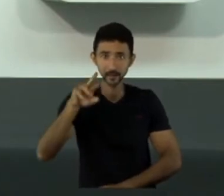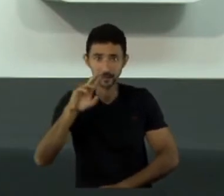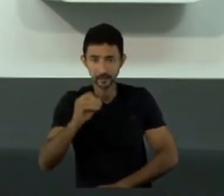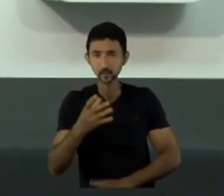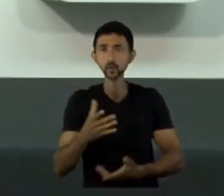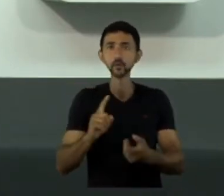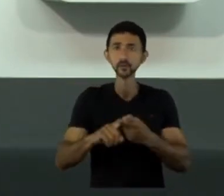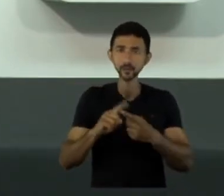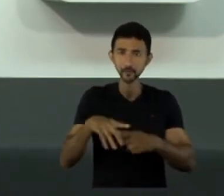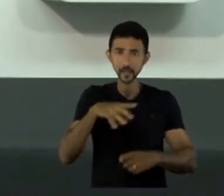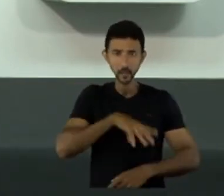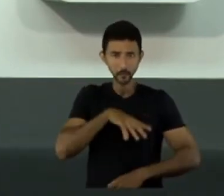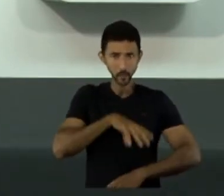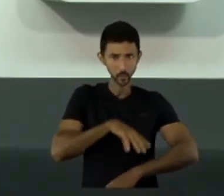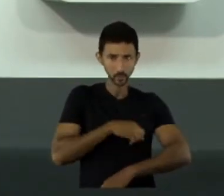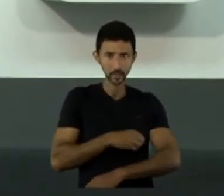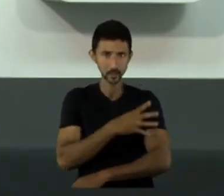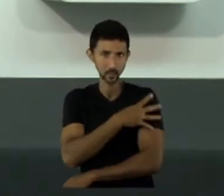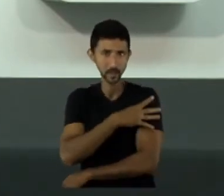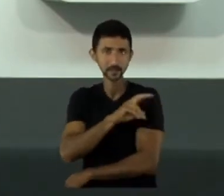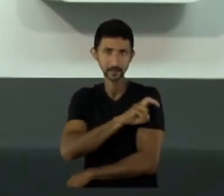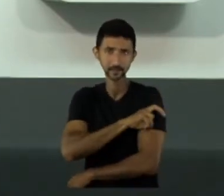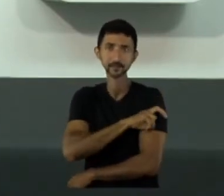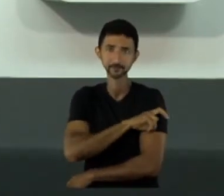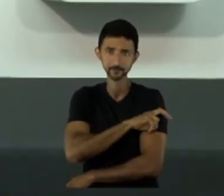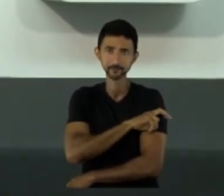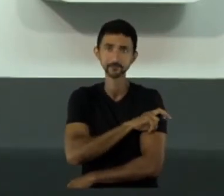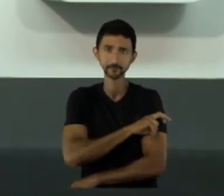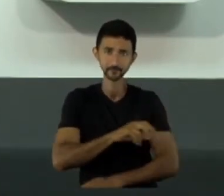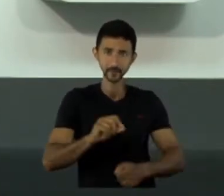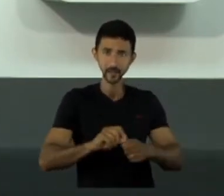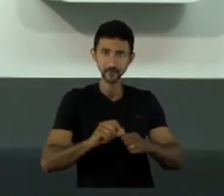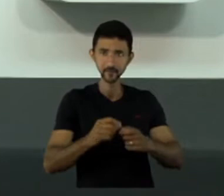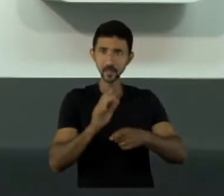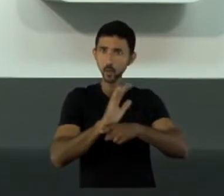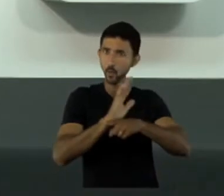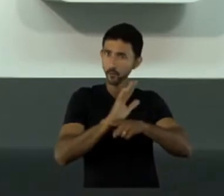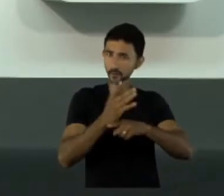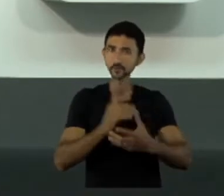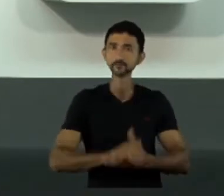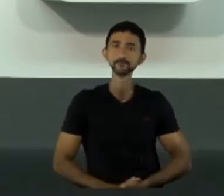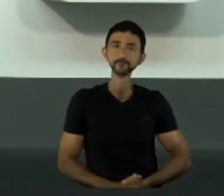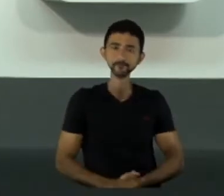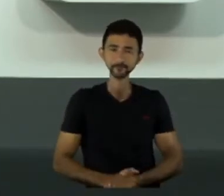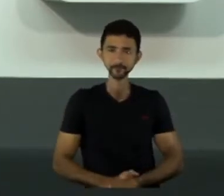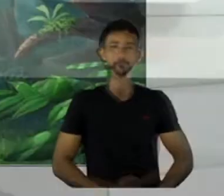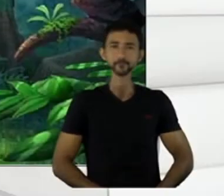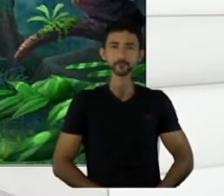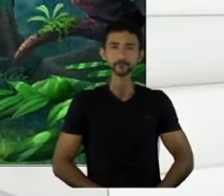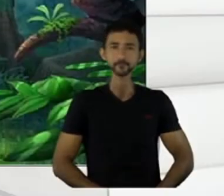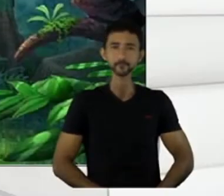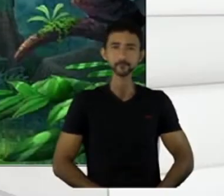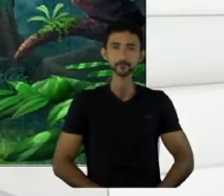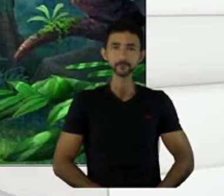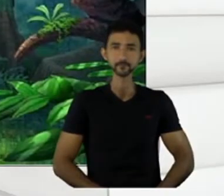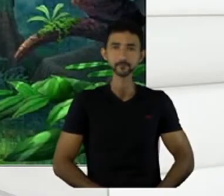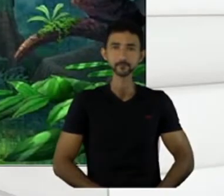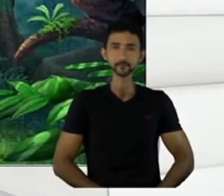língua portuguesa com vocês do quarto e quinto ano. Ele que fez esse vídeo para a gente. Vamos lá?